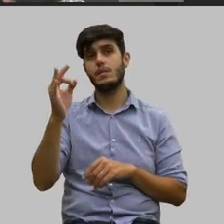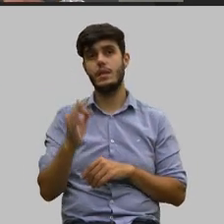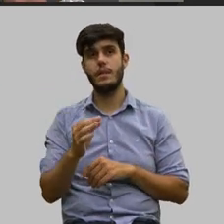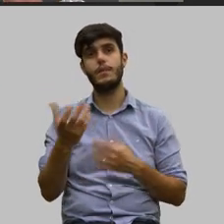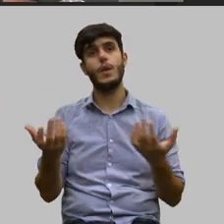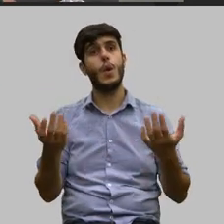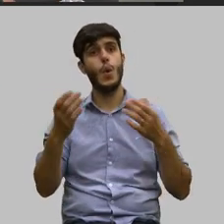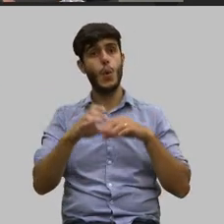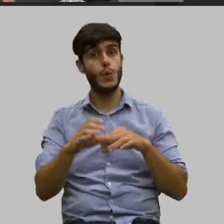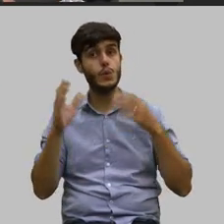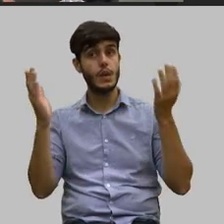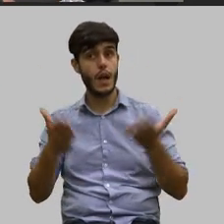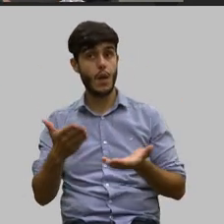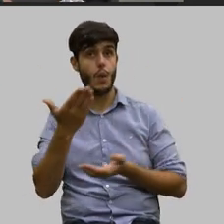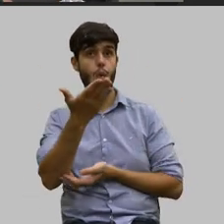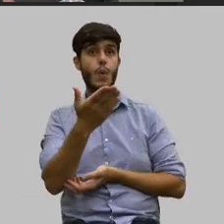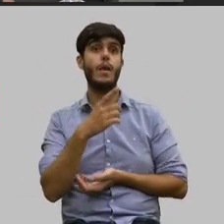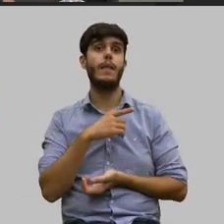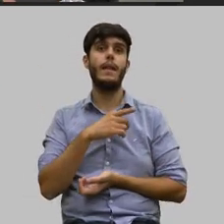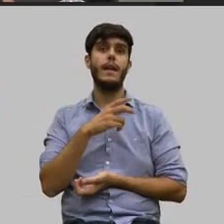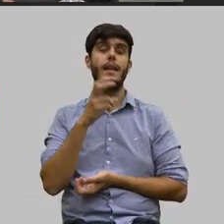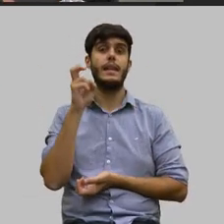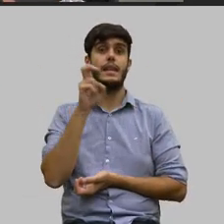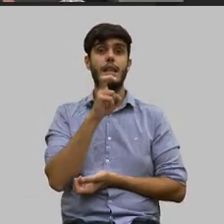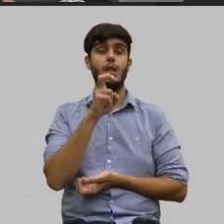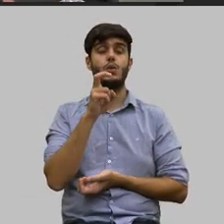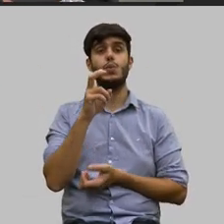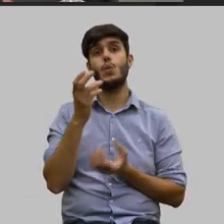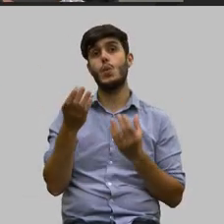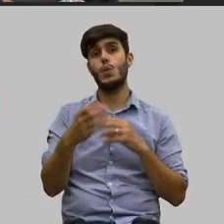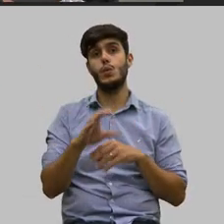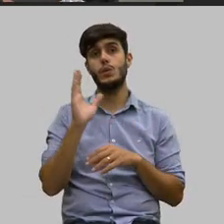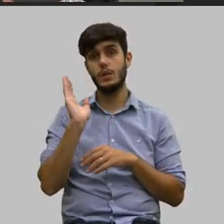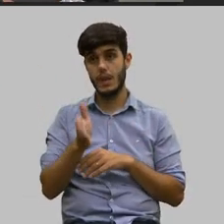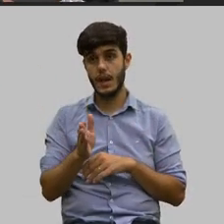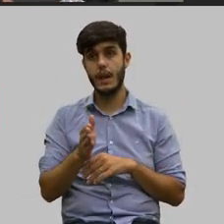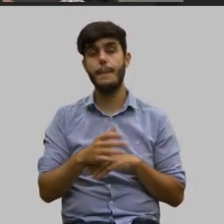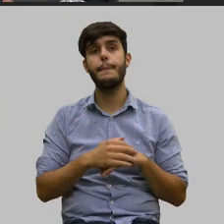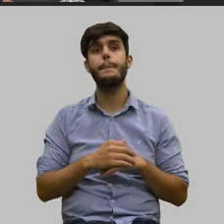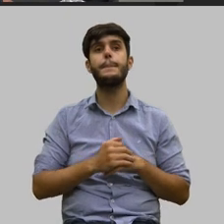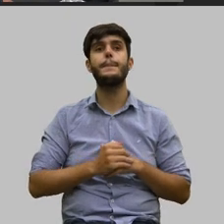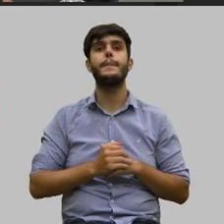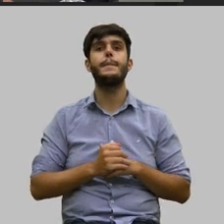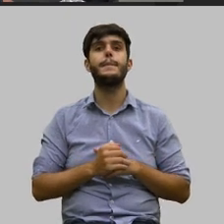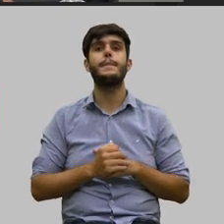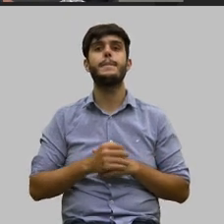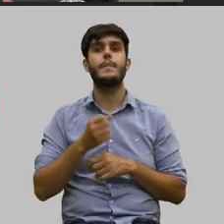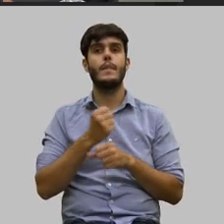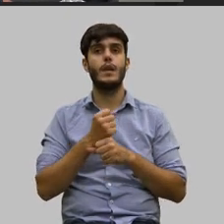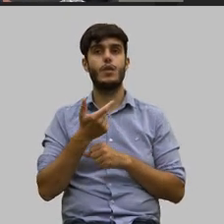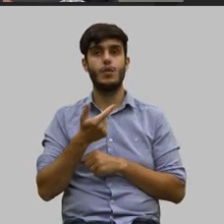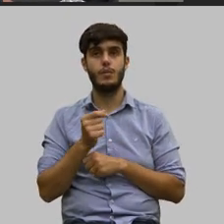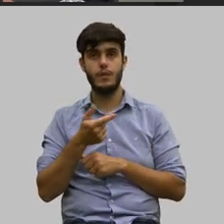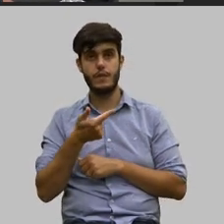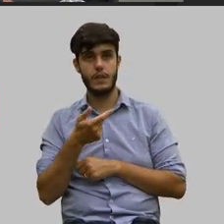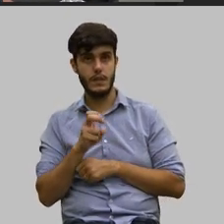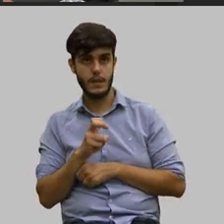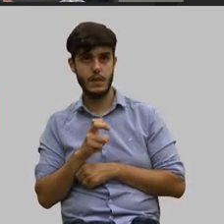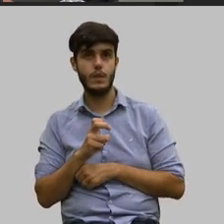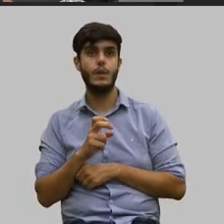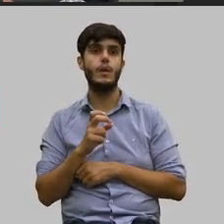já é estamos aí no quinto concurso sequencial e para 2025 temos a previsão